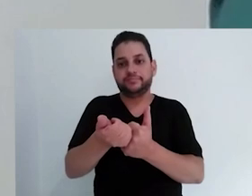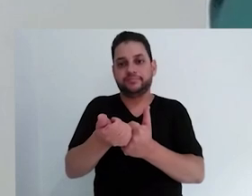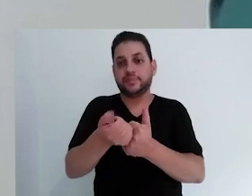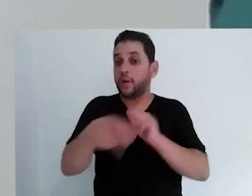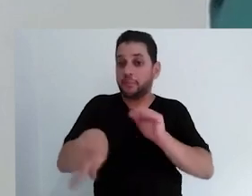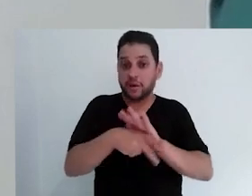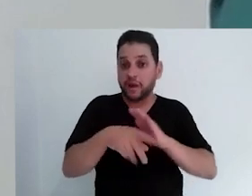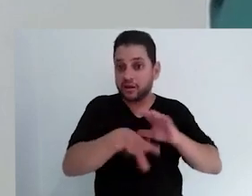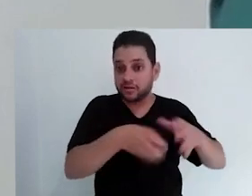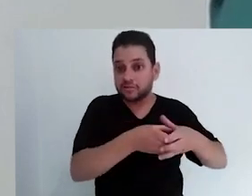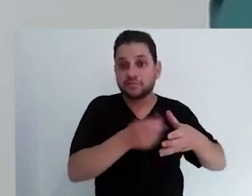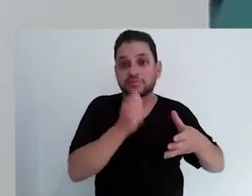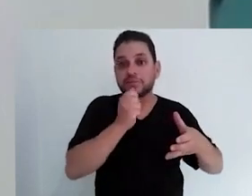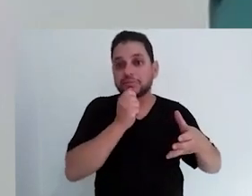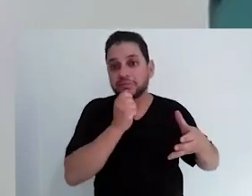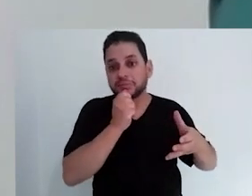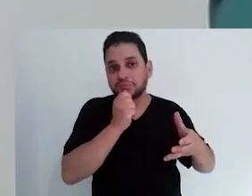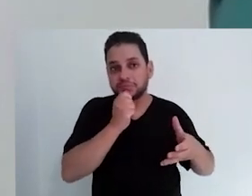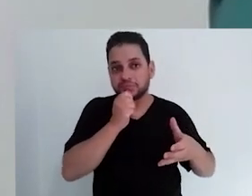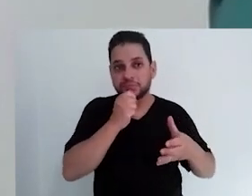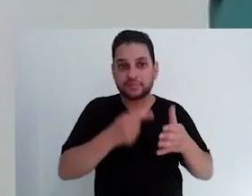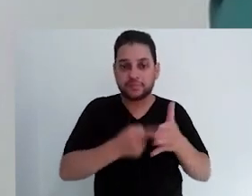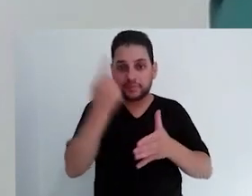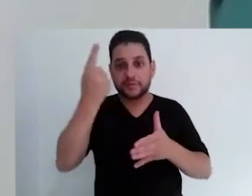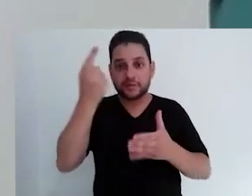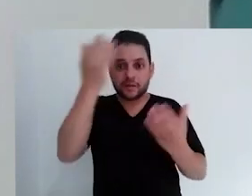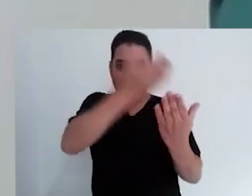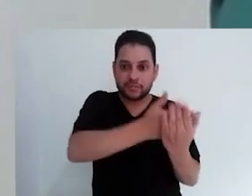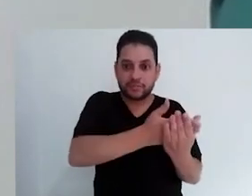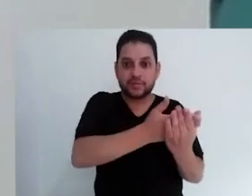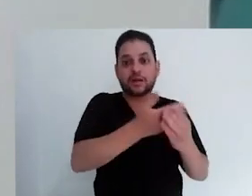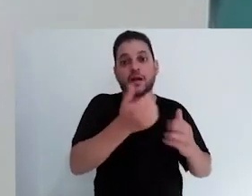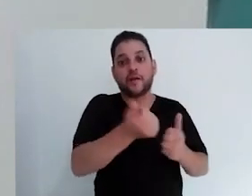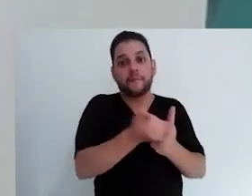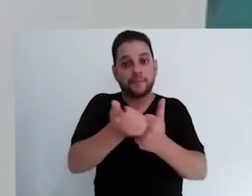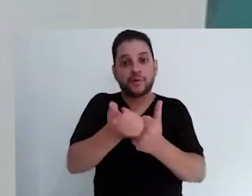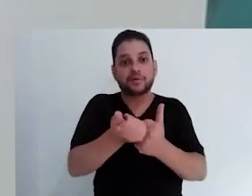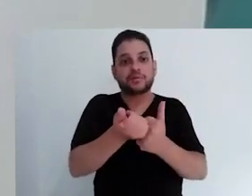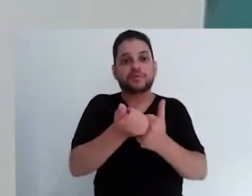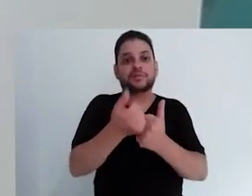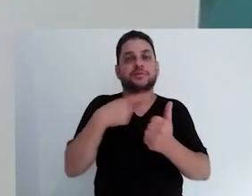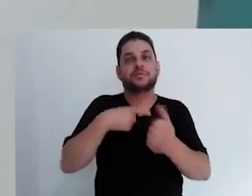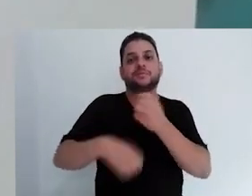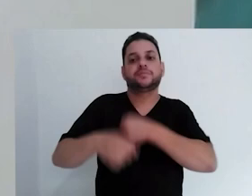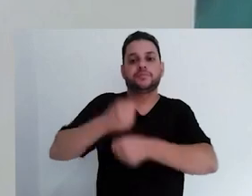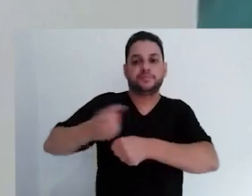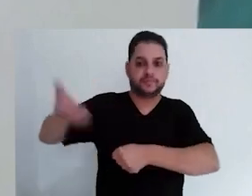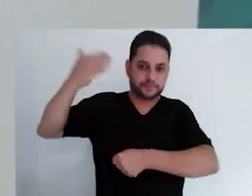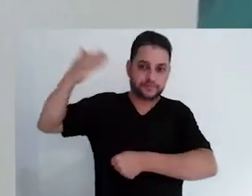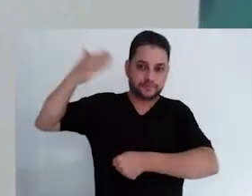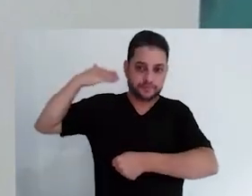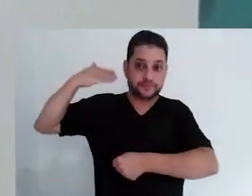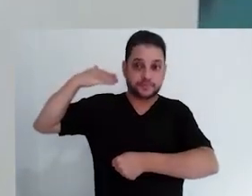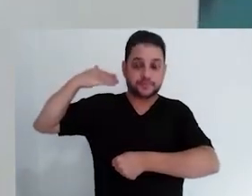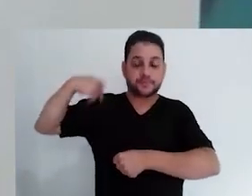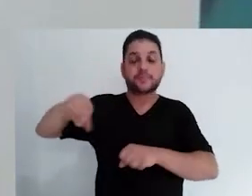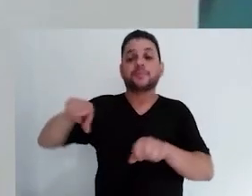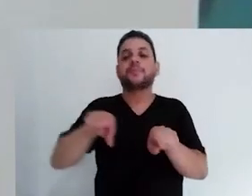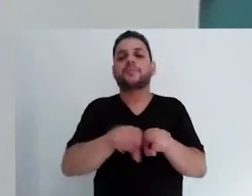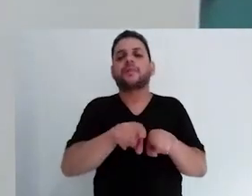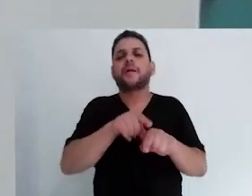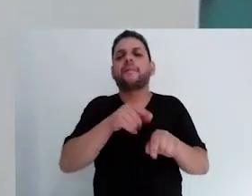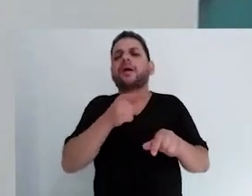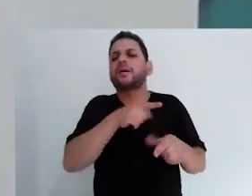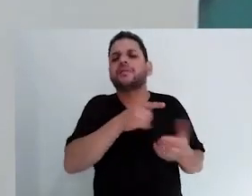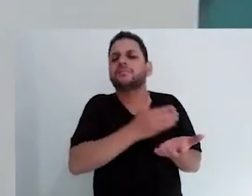Embora a primeira remessa de processos para o núcleo, para a cooperação do núcleo, ela tenha vindo no final do ano passado, na prática os núcleos só começaram a funcionar